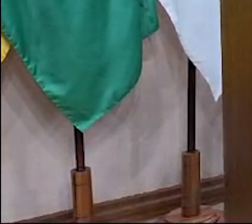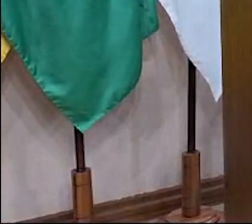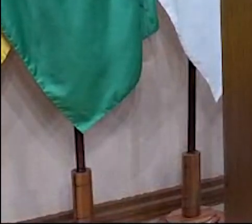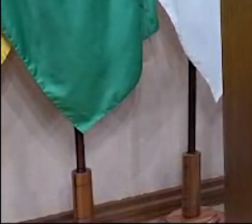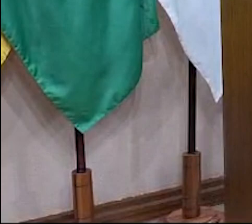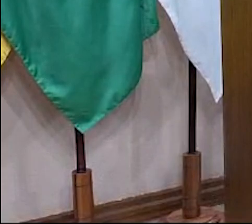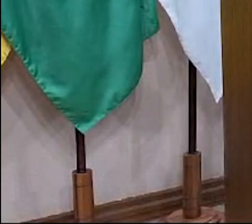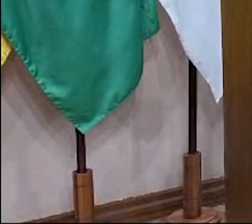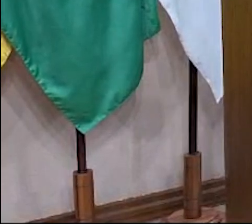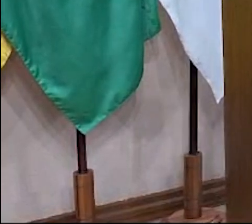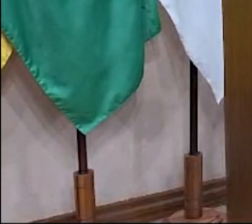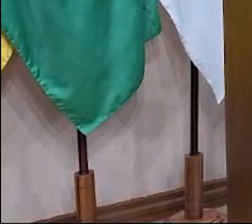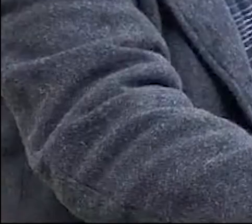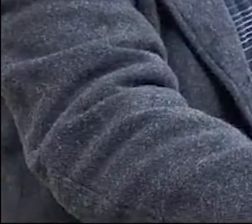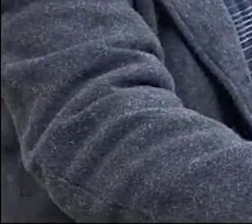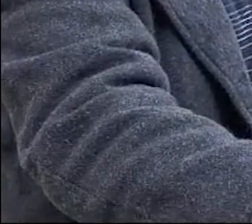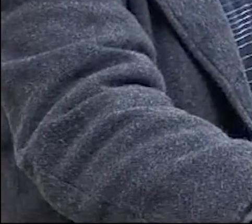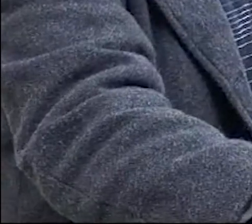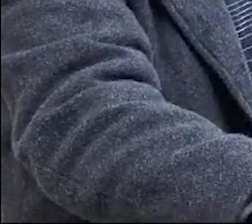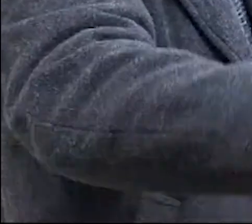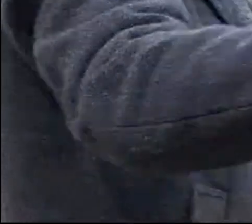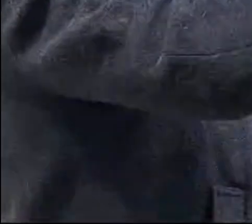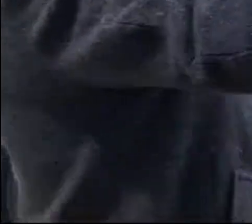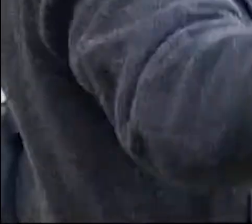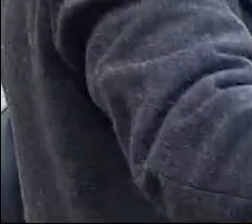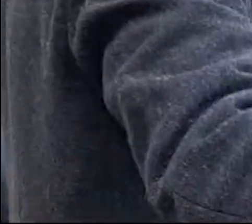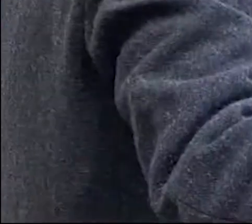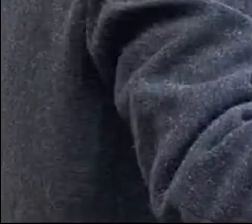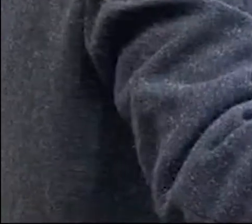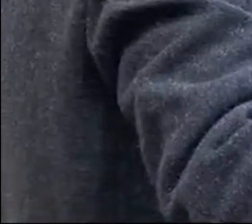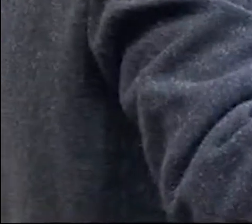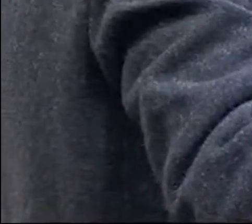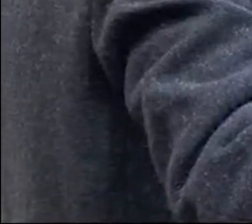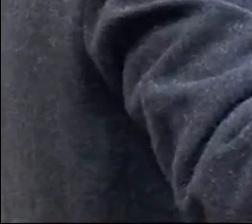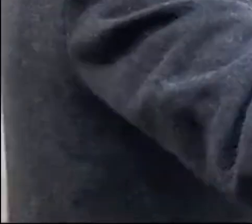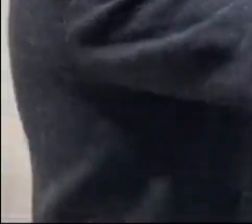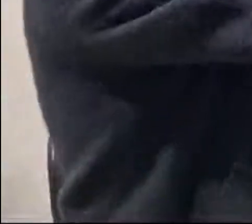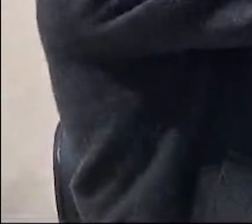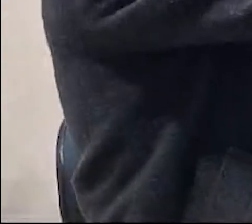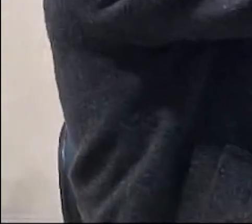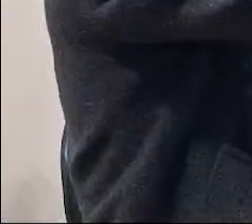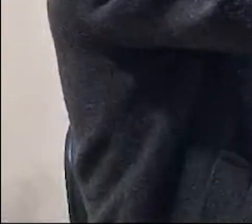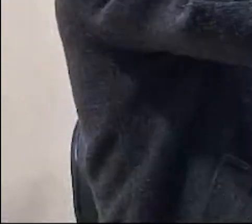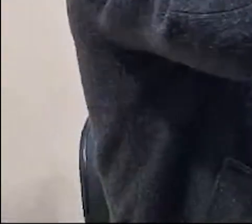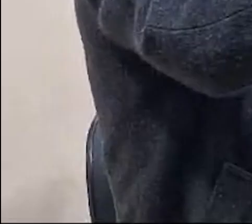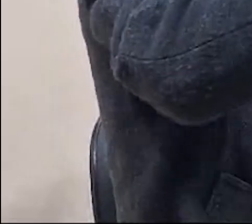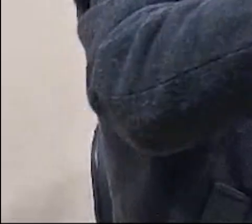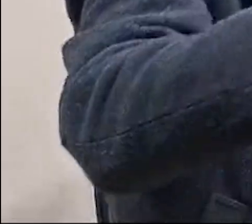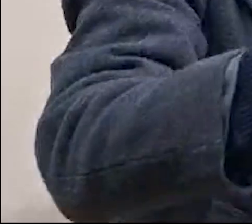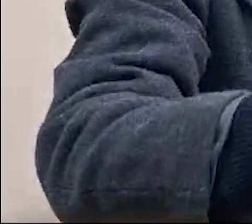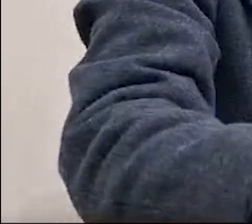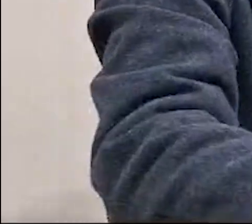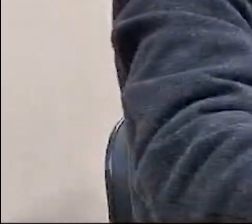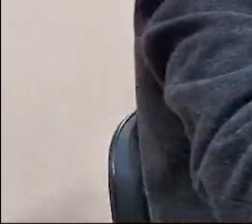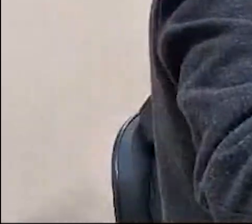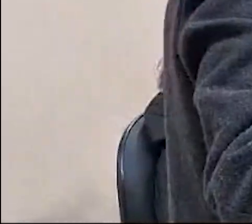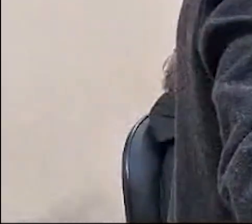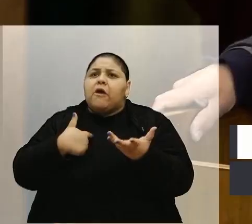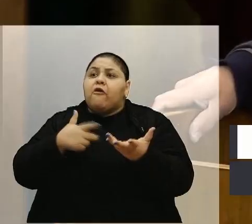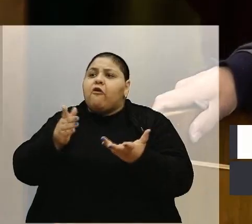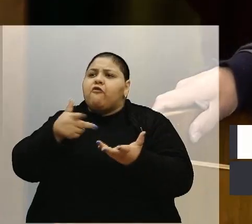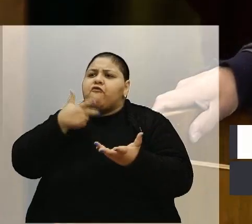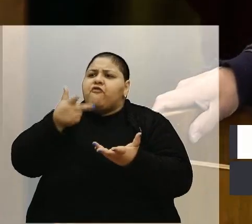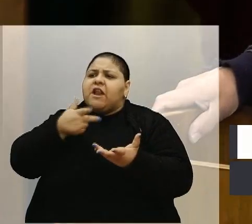Bairros de Caxias, Darcy Jesus. No tempo de 20 minutos, o comunitarista afirmou a importância do papel dos vereadores para a